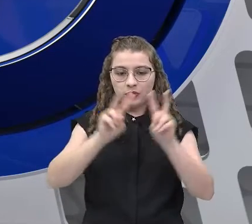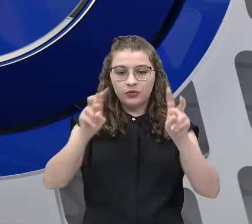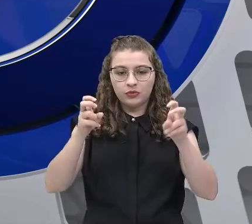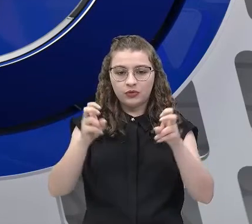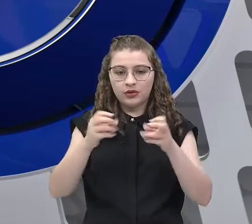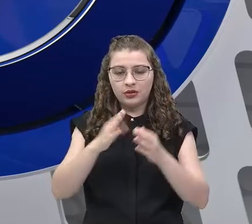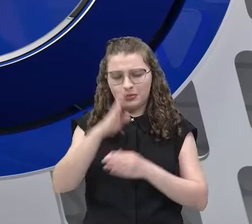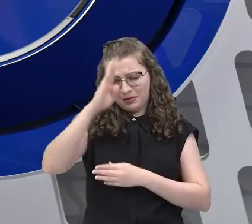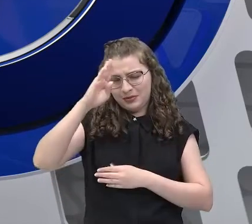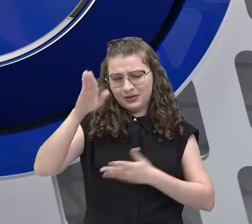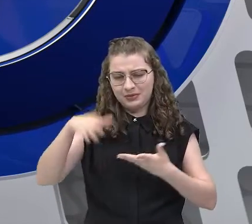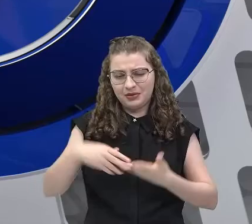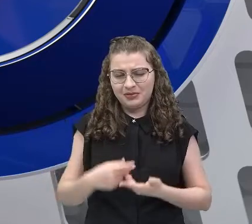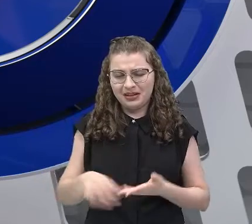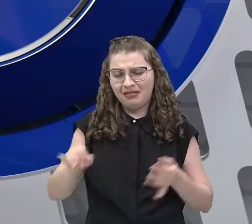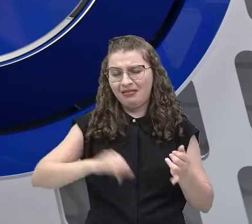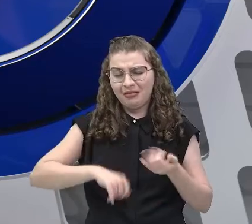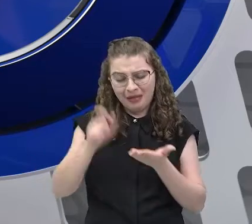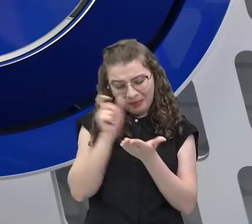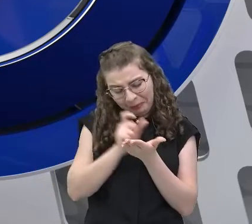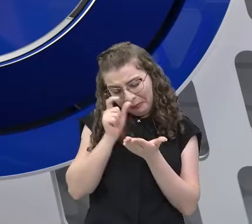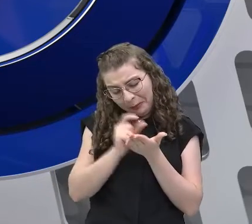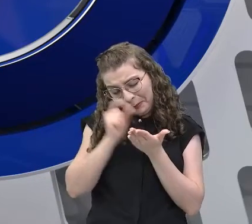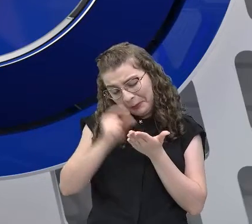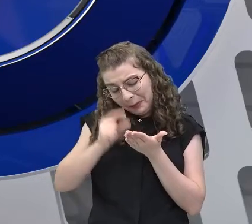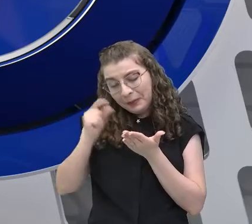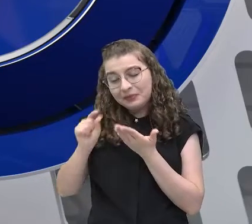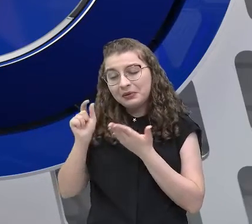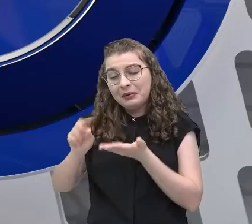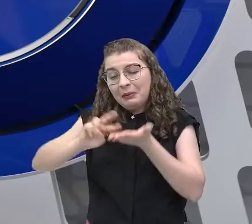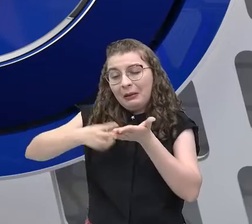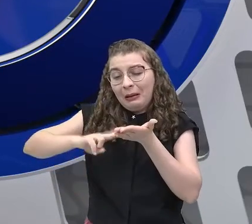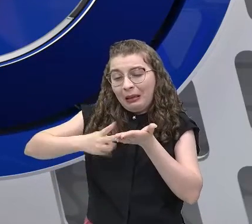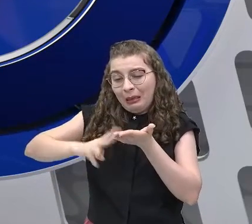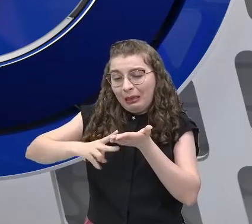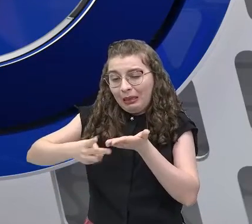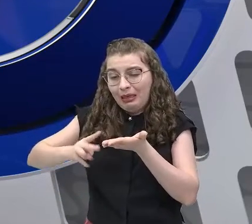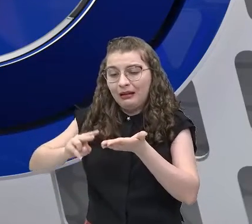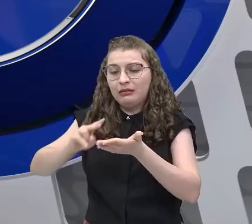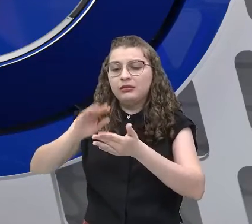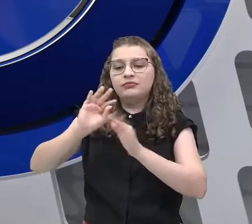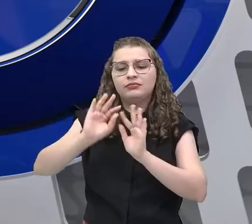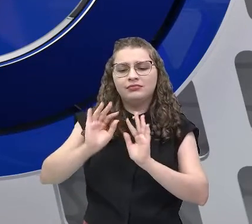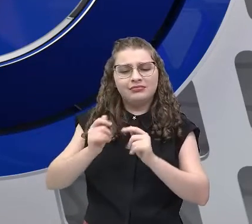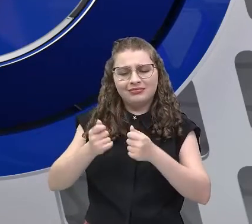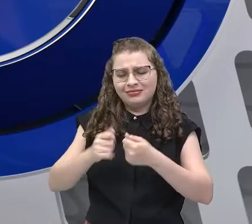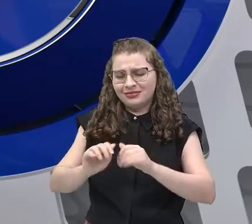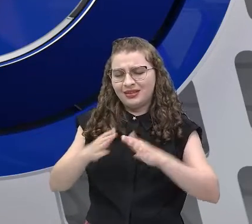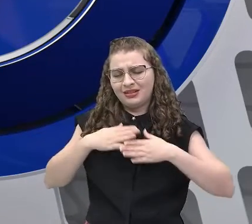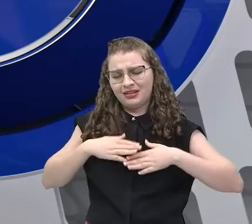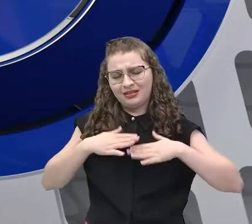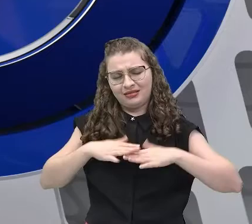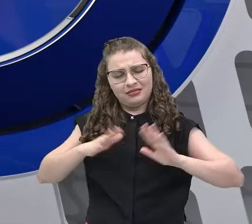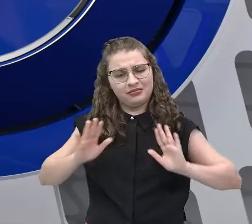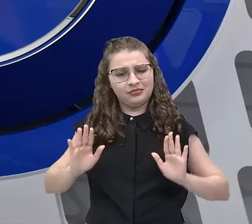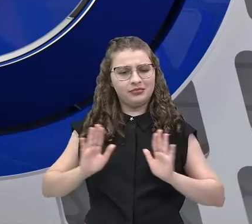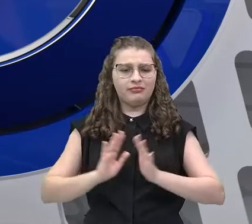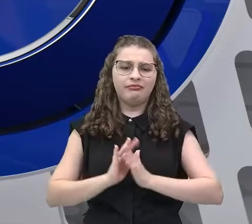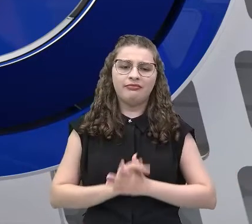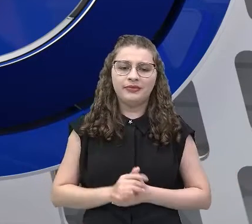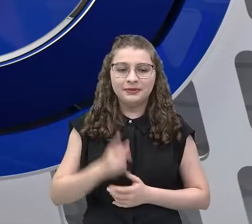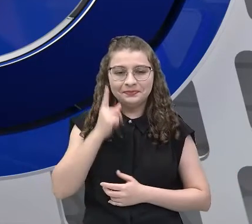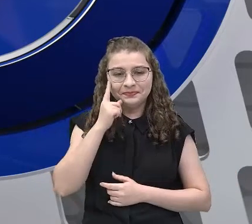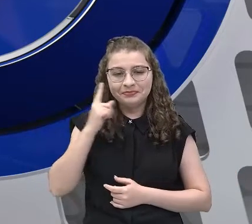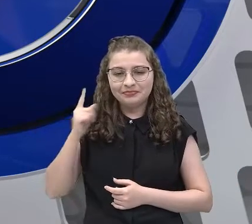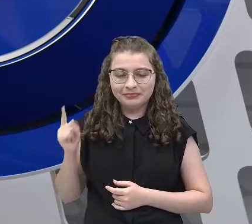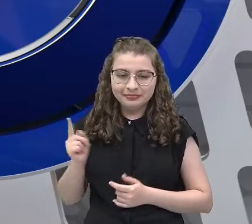não fique sofrendo lá, traduzindo letra por letra, palavra por palavra. Pare com isso, stop, ok? Então, vamos dar uma olhada